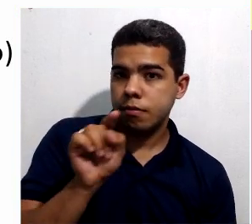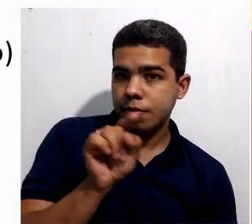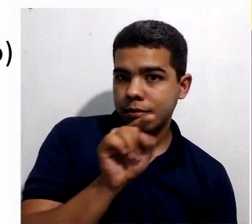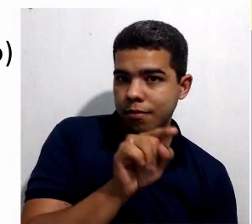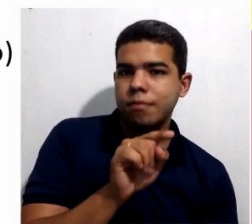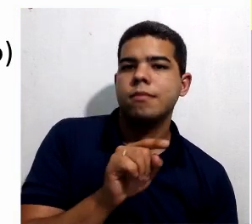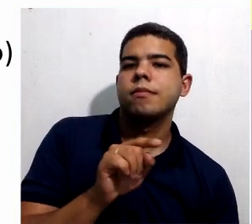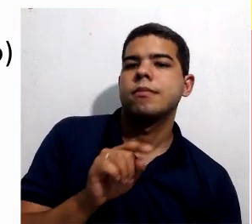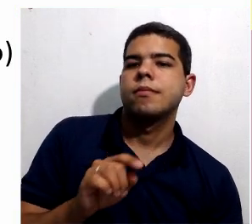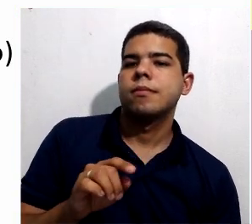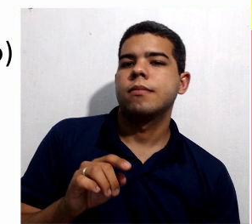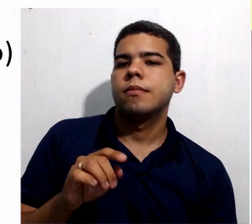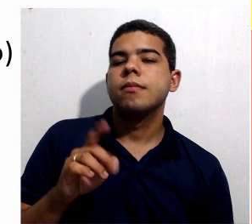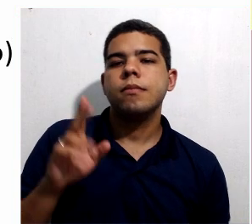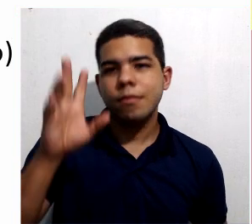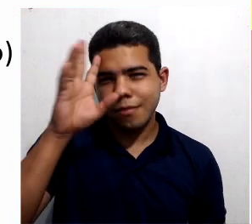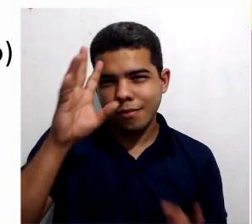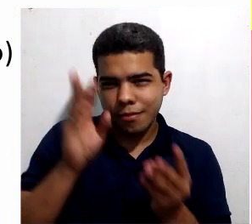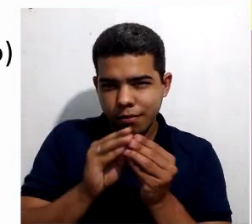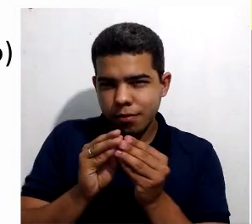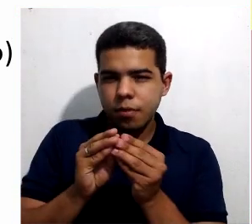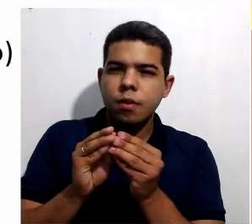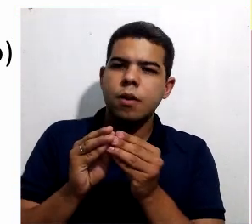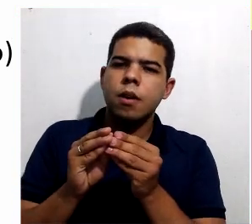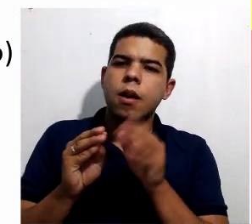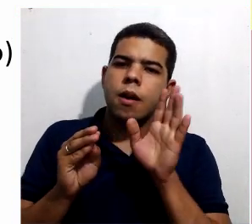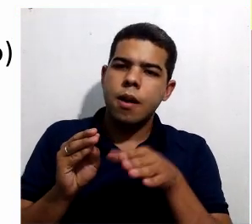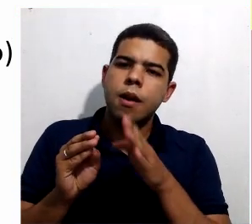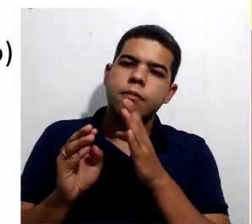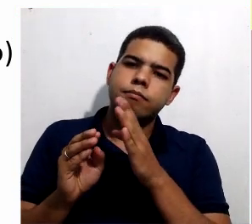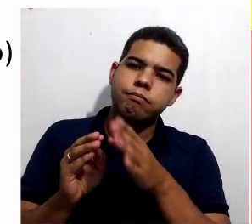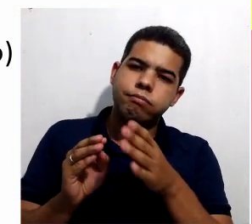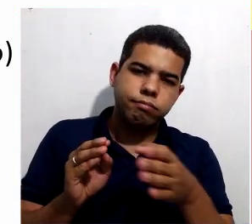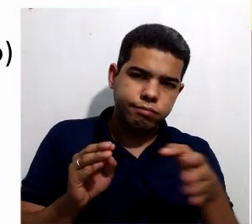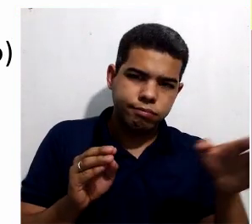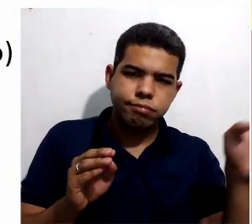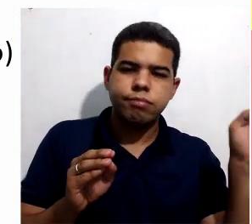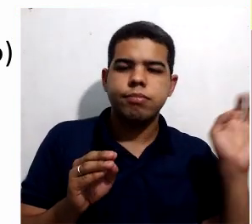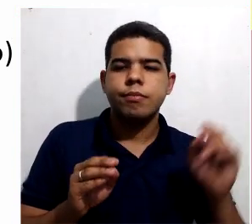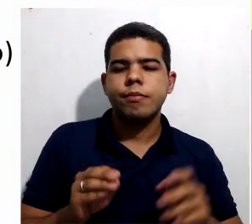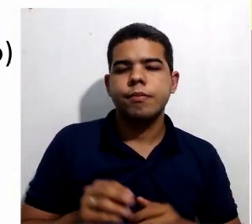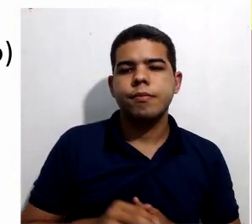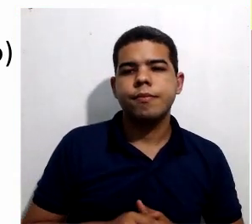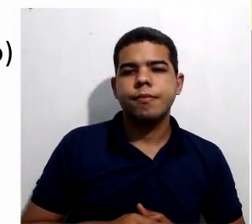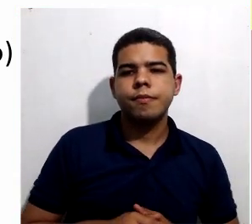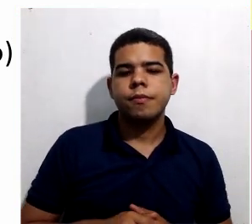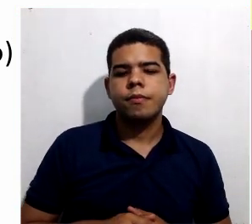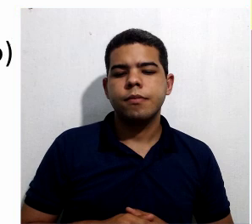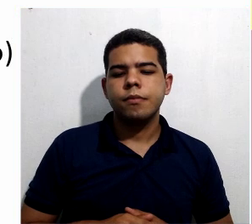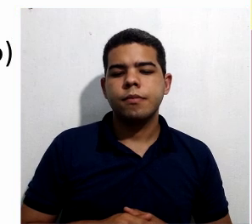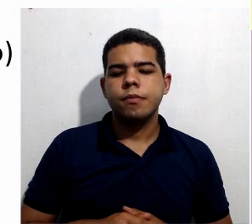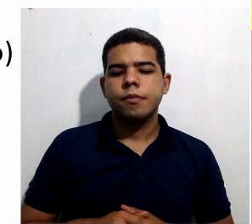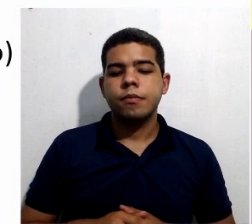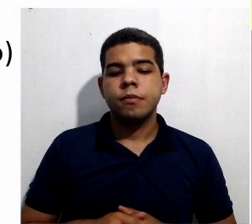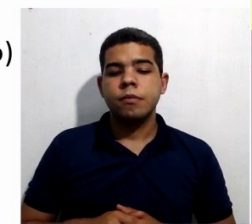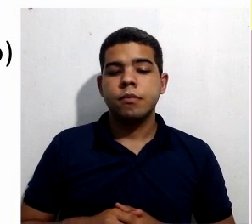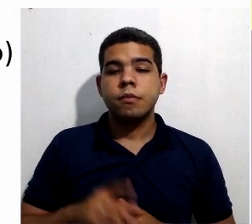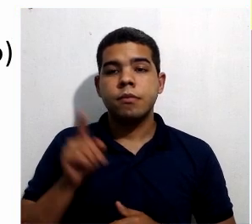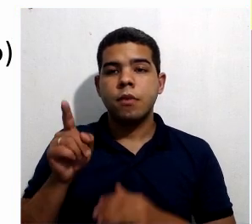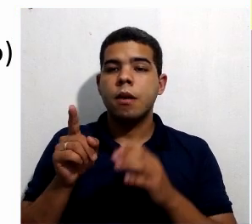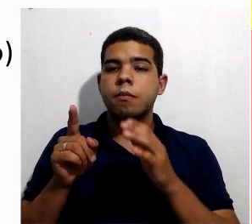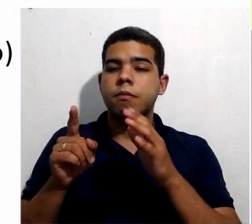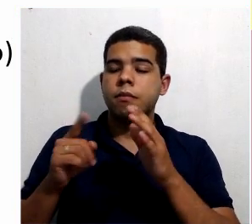e reticências novamente. Essas reticências indicam que há uma continuidade. E